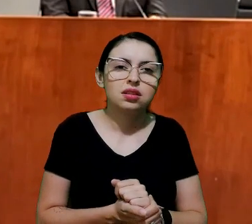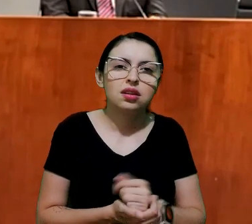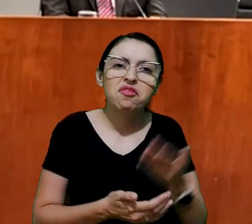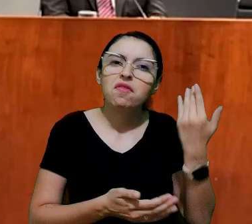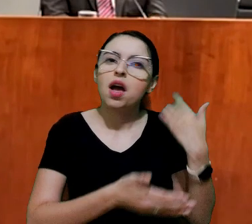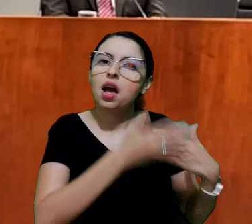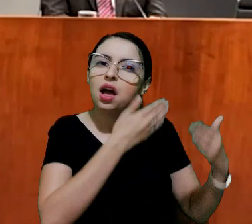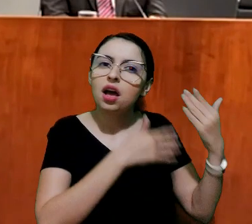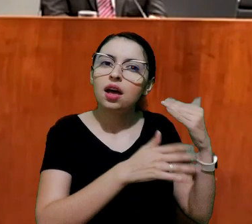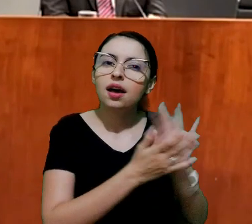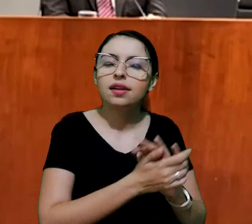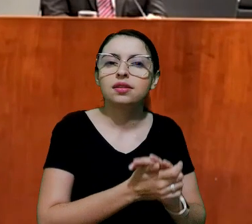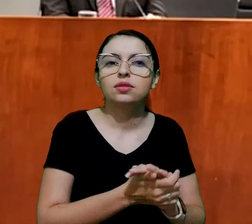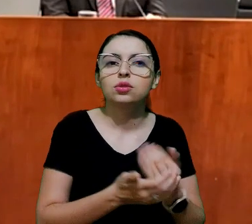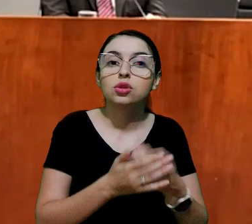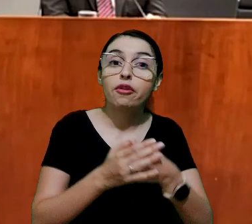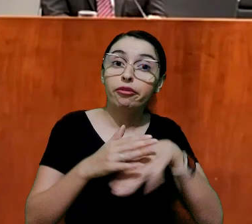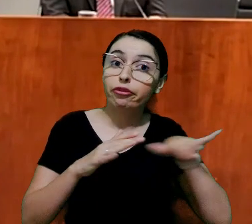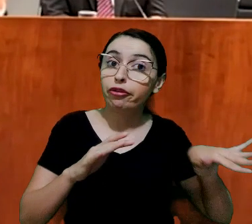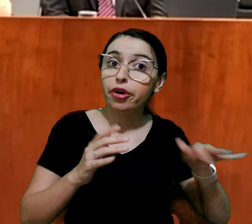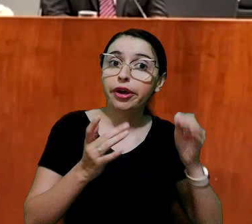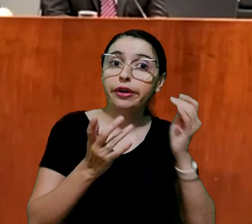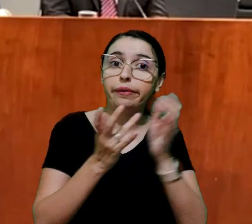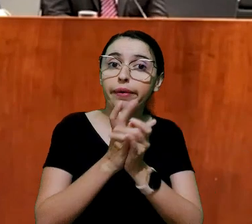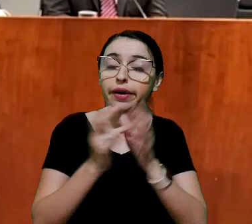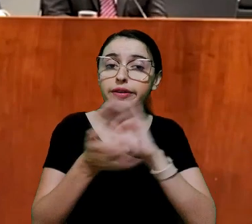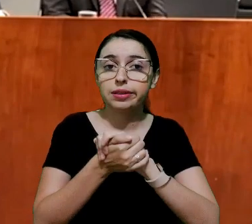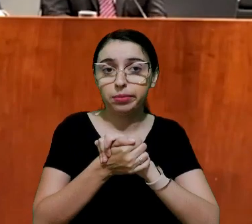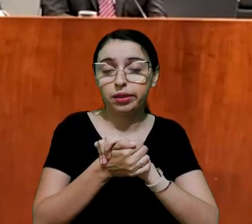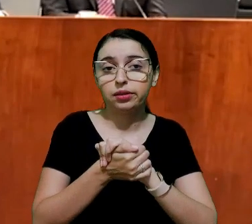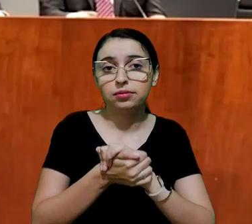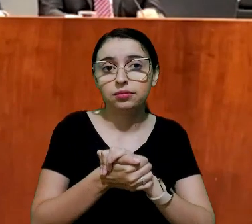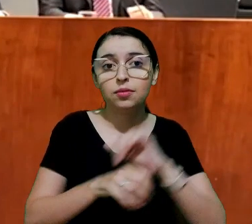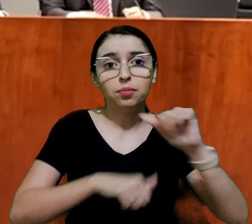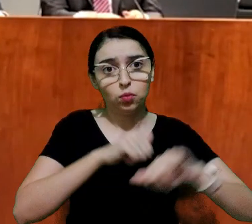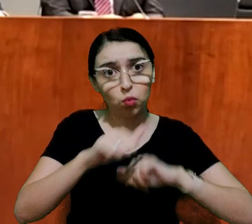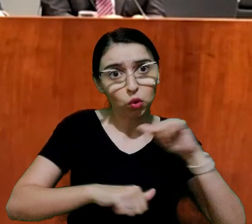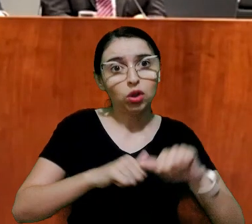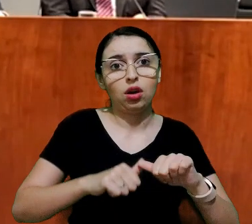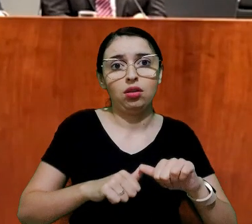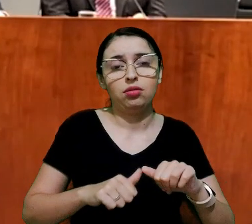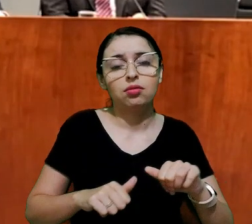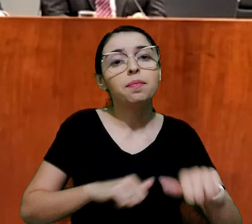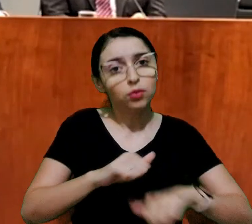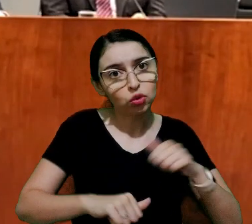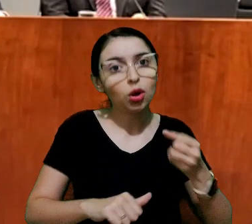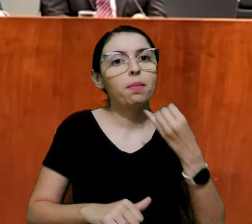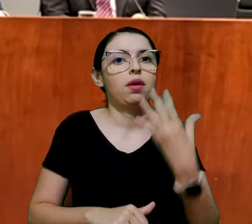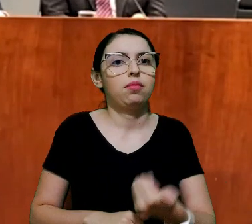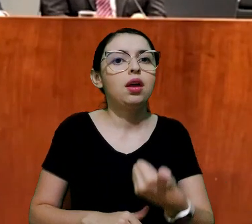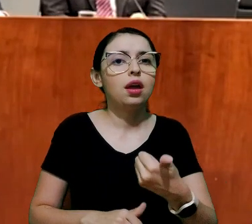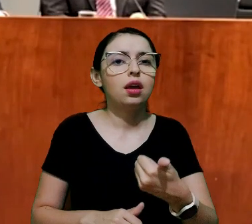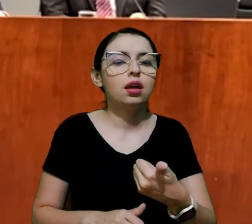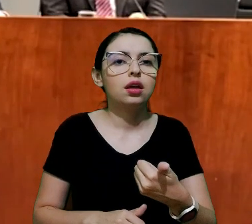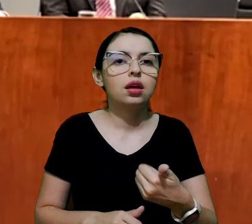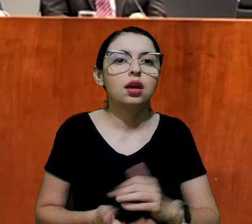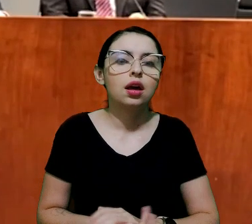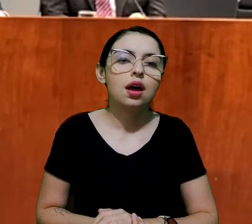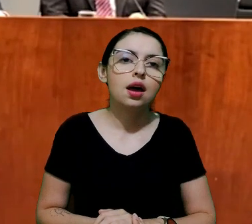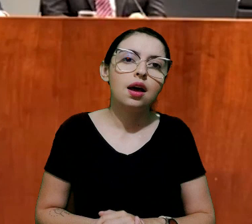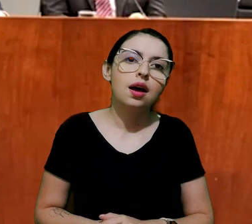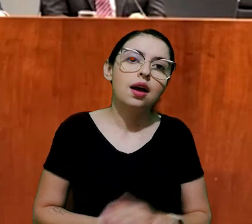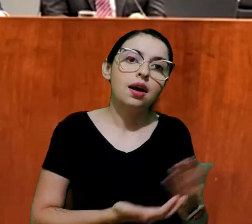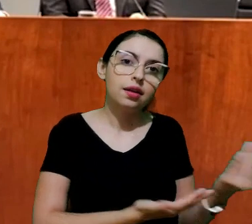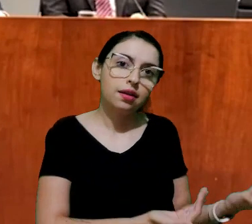geração adulterina. Então, isso mudou. E mudou para bem, não há que se negar, porque, afinal das contas, a criança